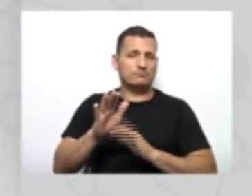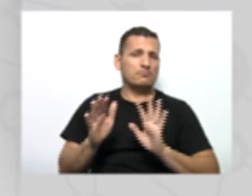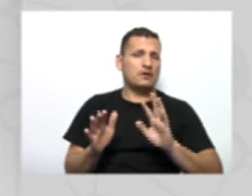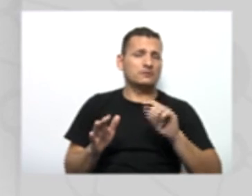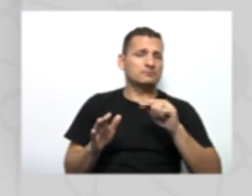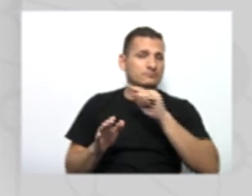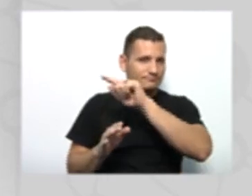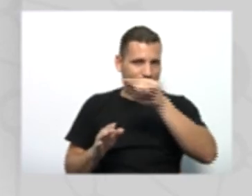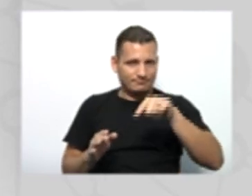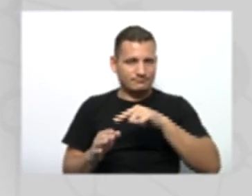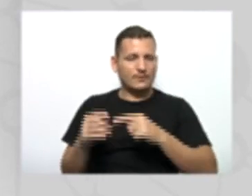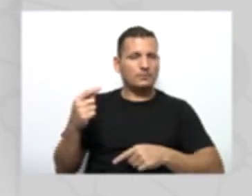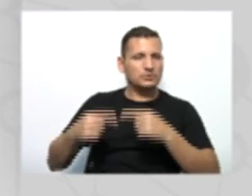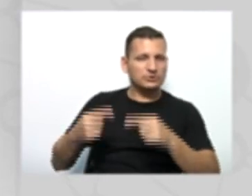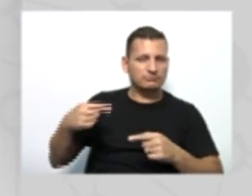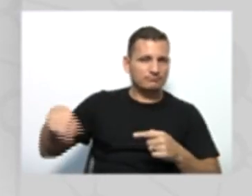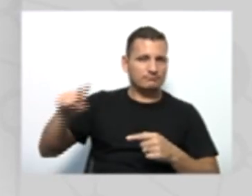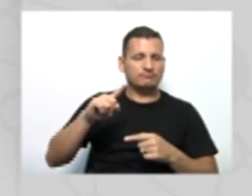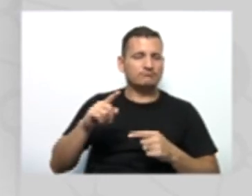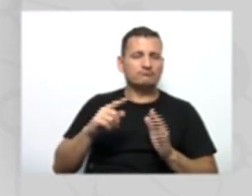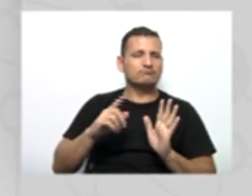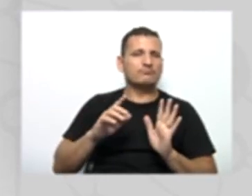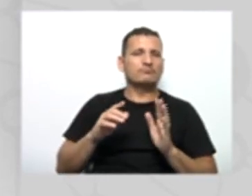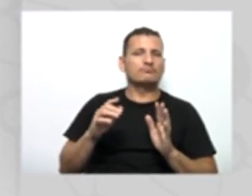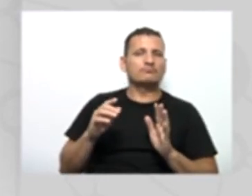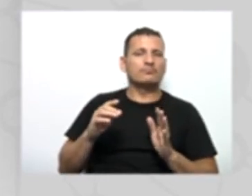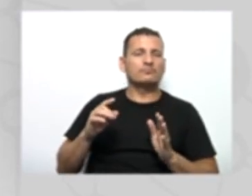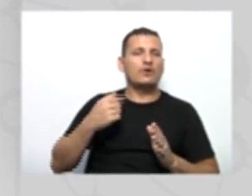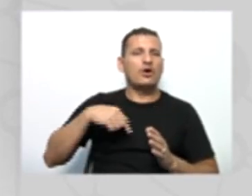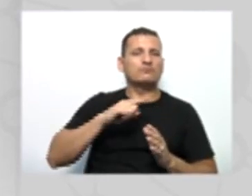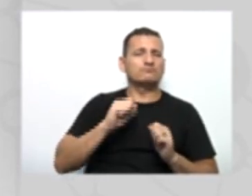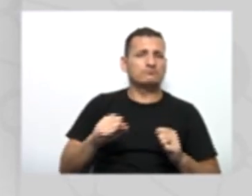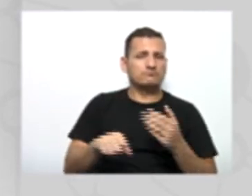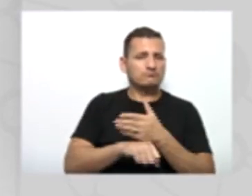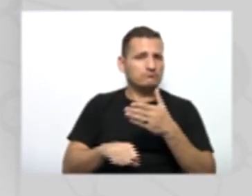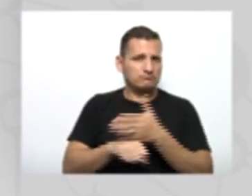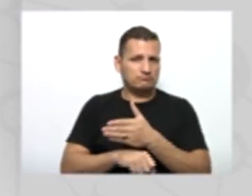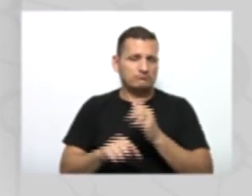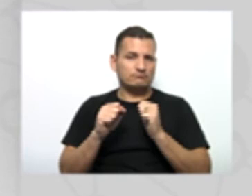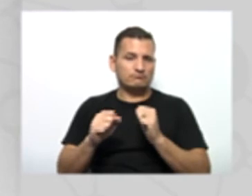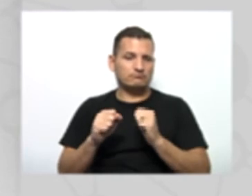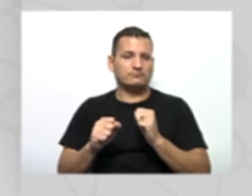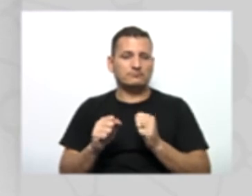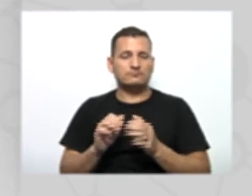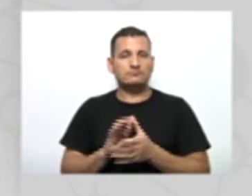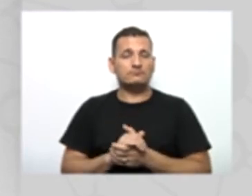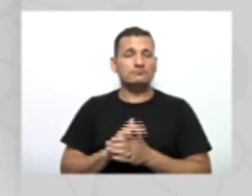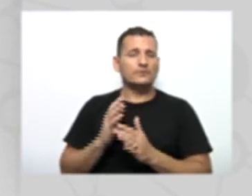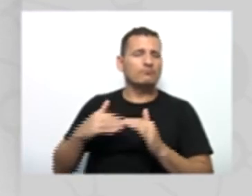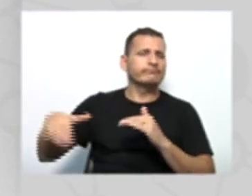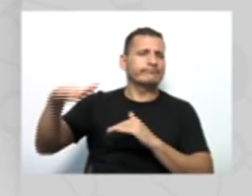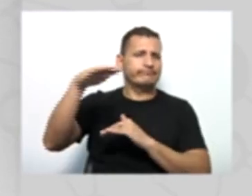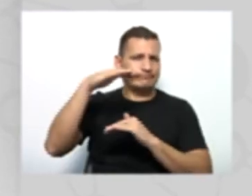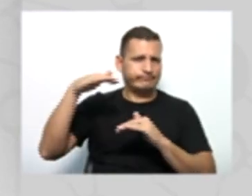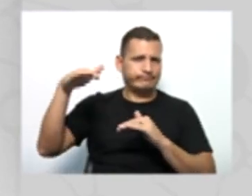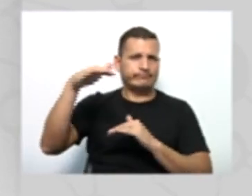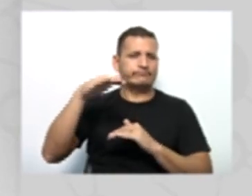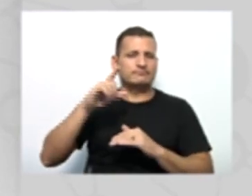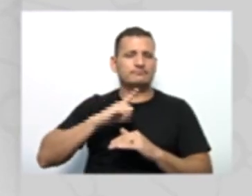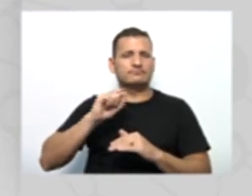o que deveria fazer, que os vereadores não estão trabalhando, sendo que eu posso participar da vida da minha cidade,